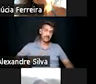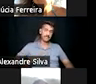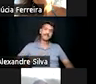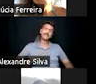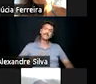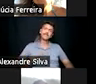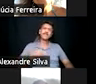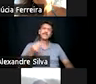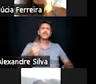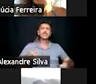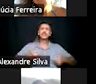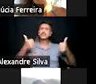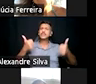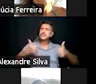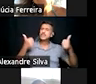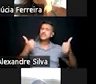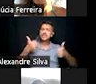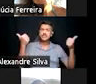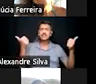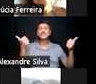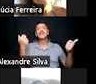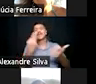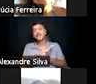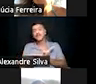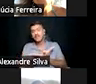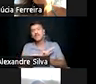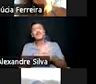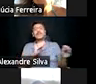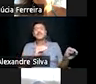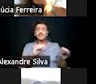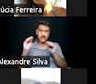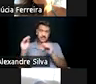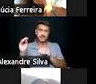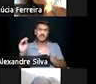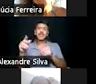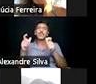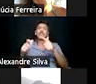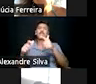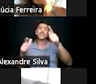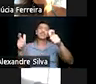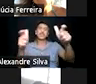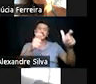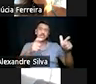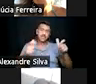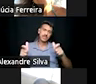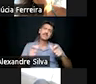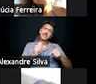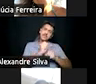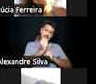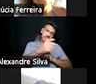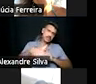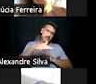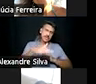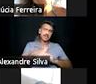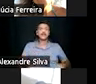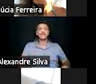muito prepotente e que isso acaba sendo transferido para outros espaços da sociedade. Aquilo